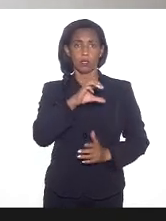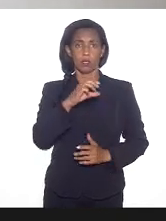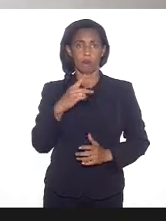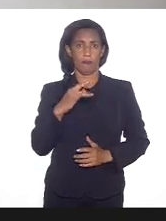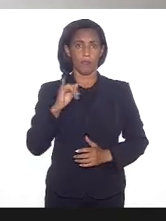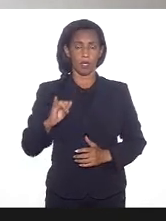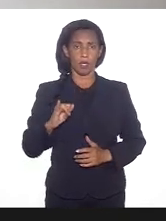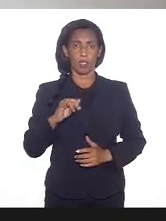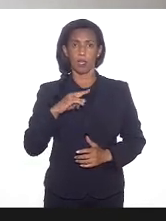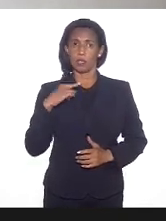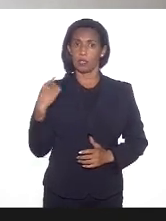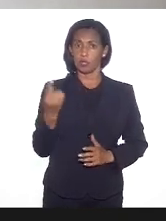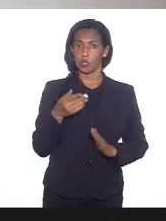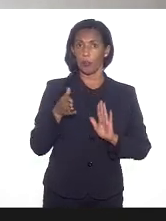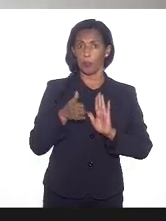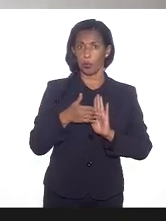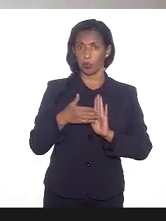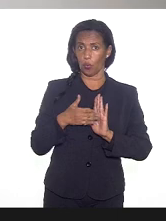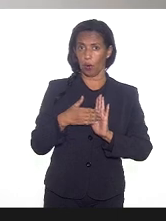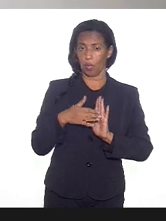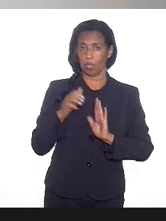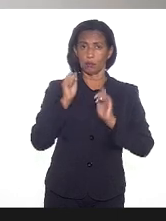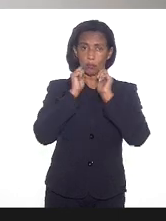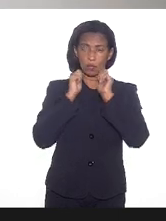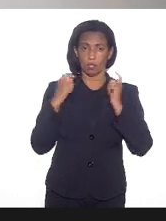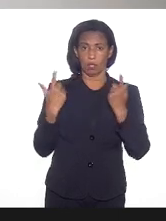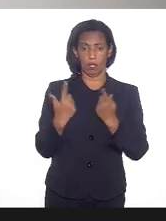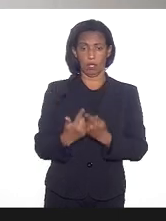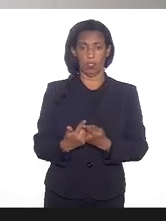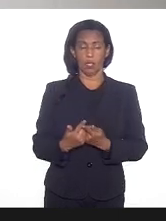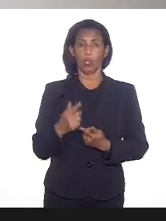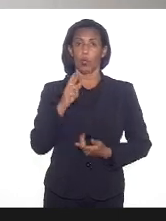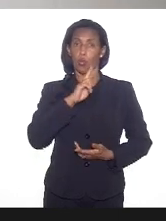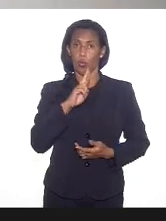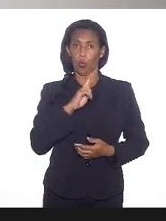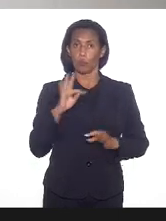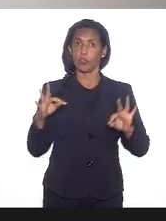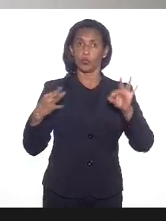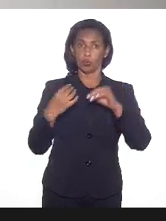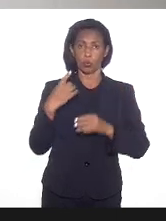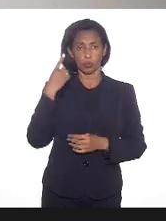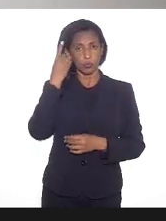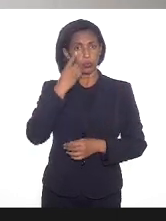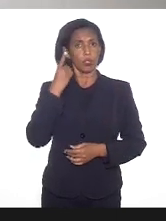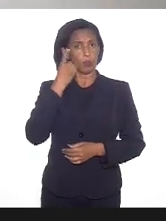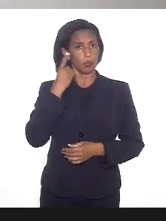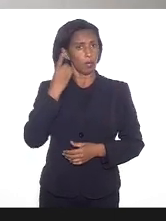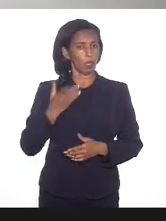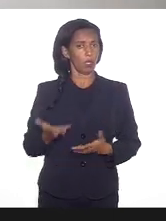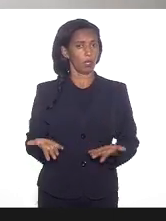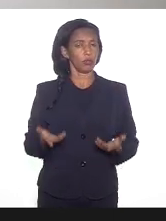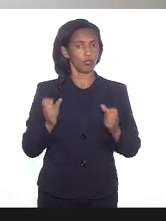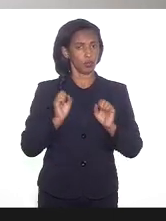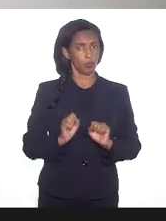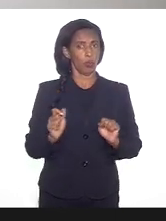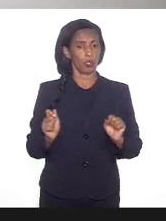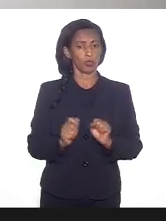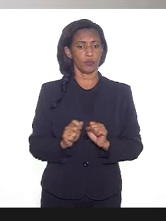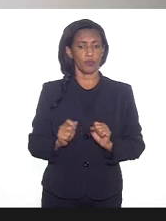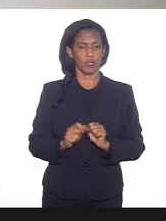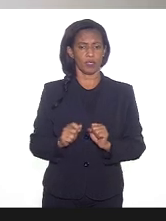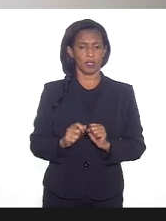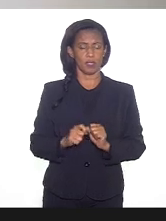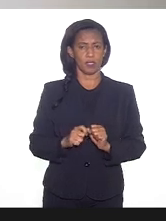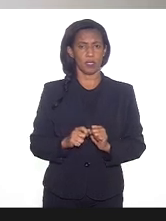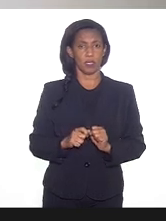e sejam protocolados no sistema da Alerje, né, no nome dos deputados. A gente pode fazer no nome dos deputados